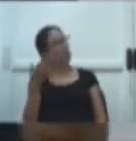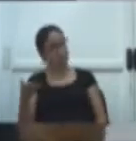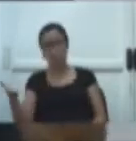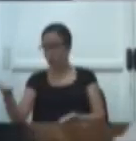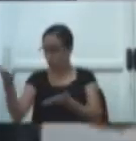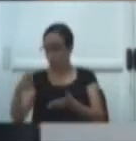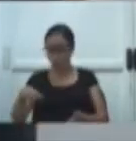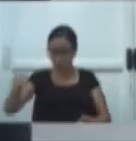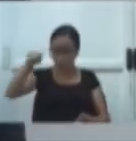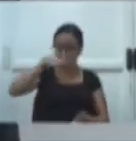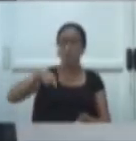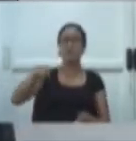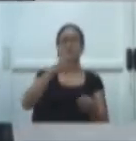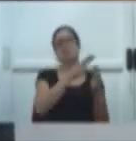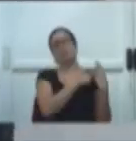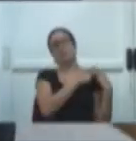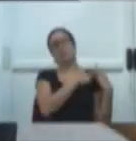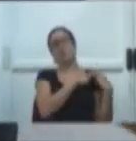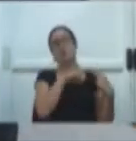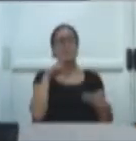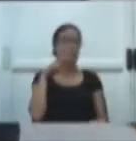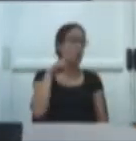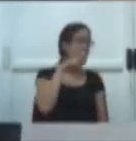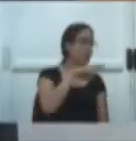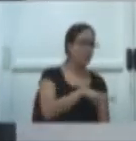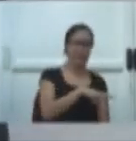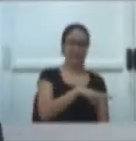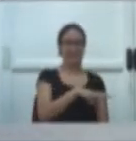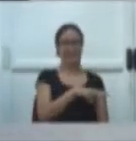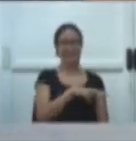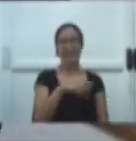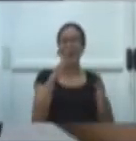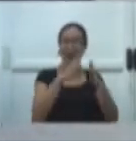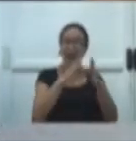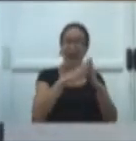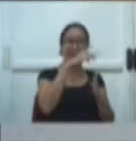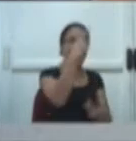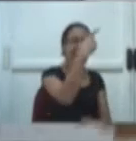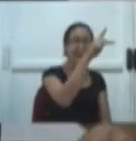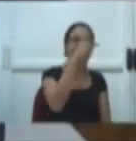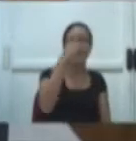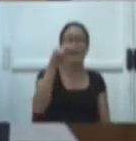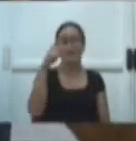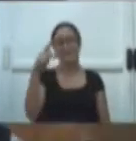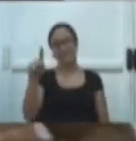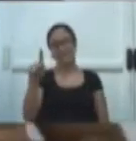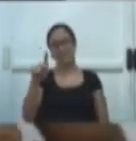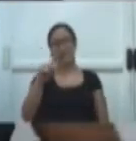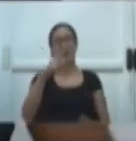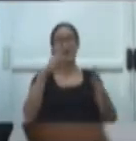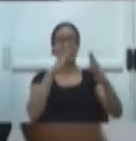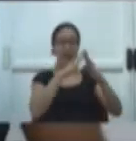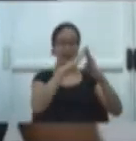querendo dizer é que o nosso quintal é de nossa... Ó,